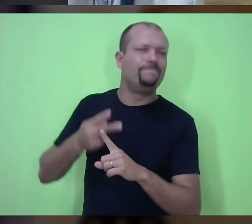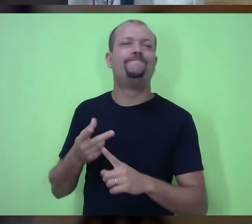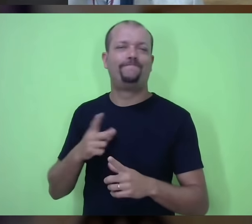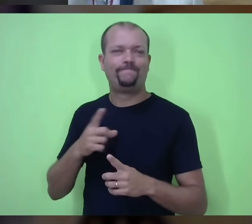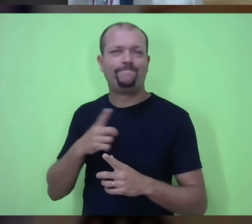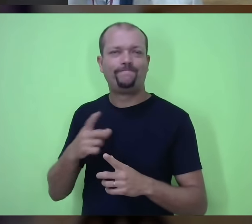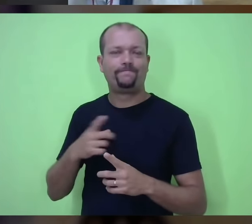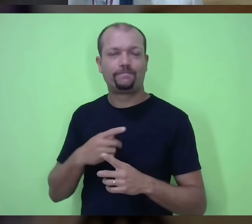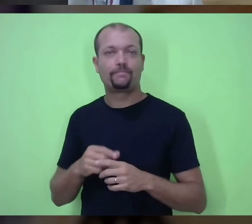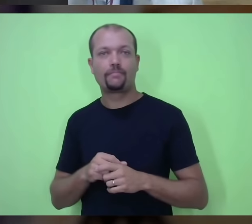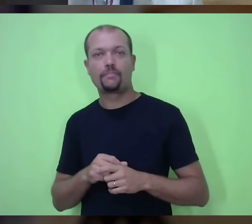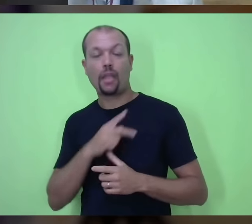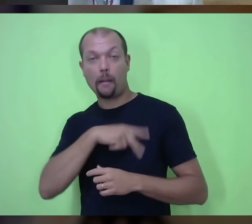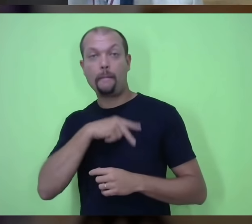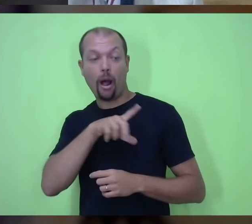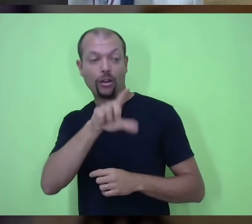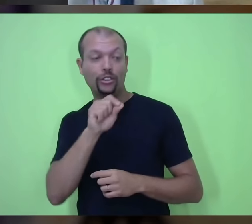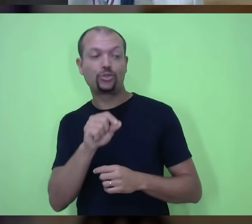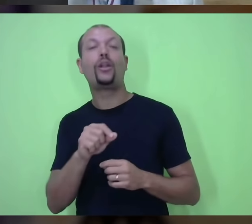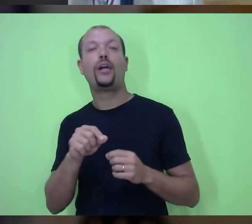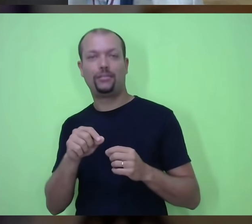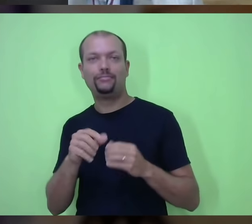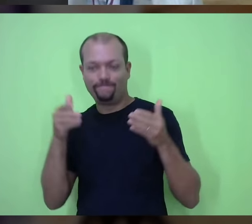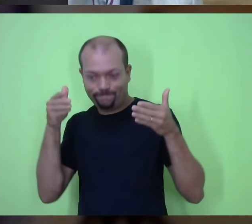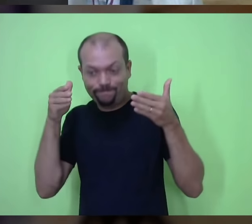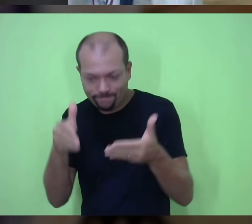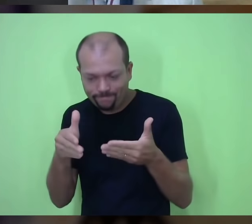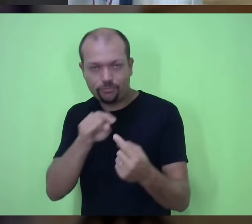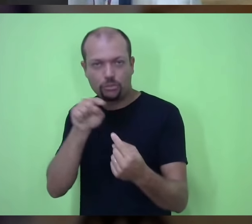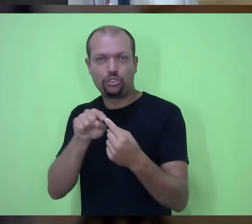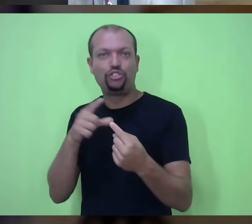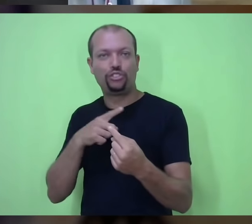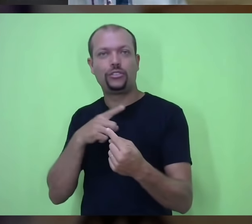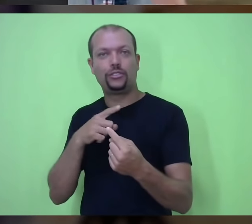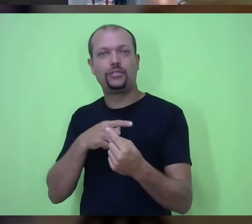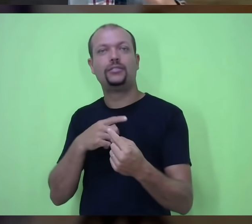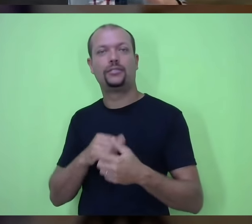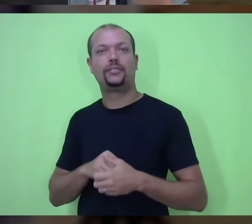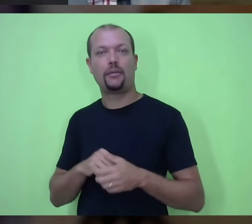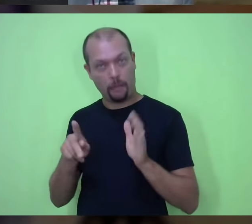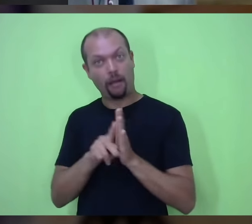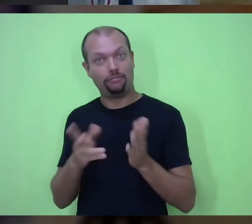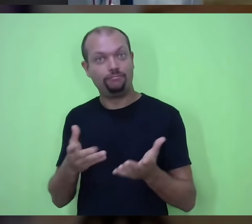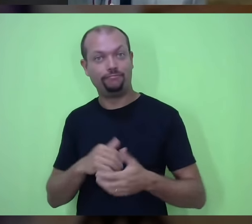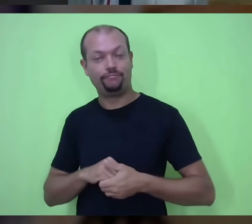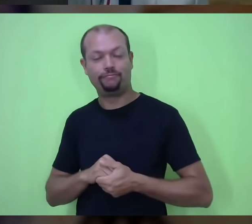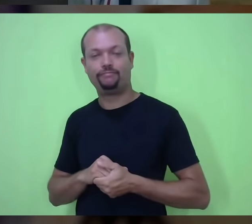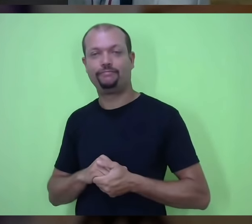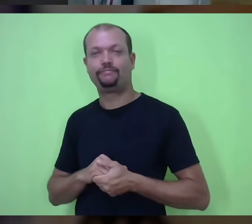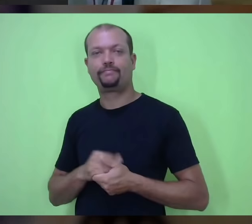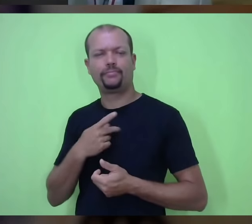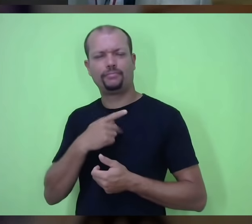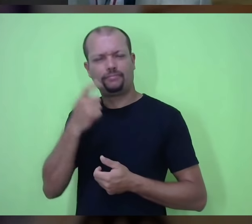escolhidos intencionalmente. E quando a gente chega na discussão sobre a relação de Cristo